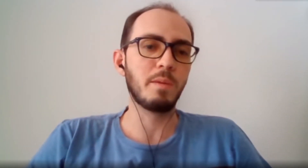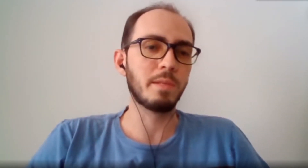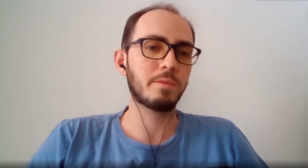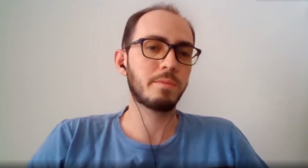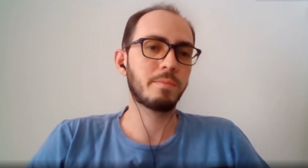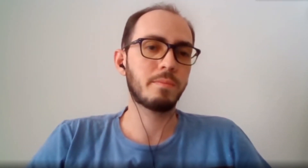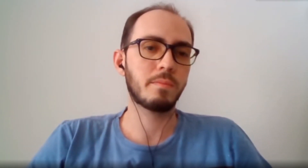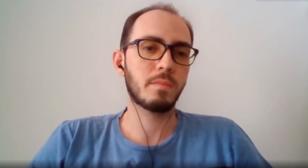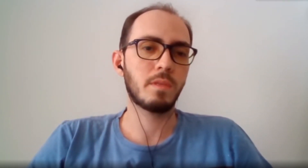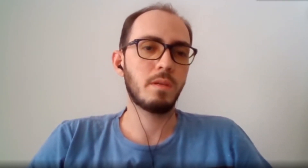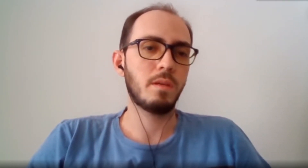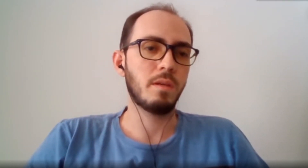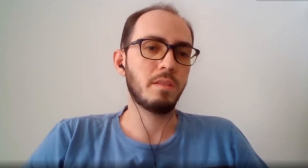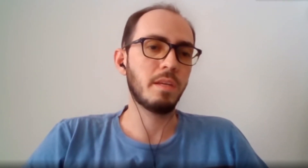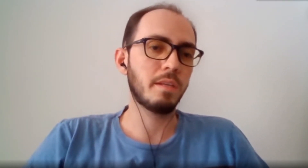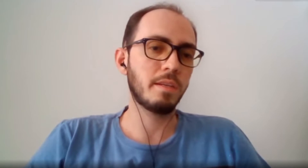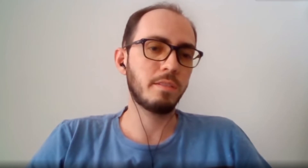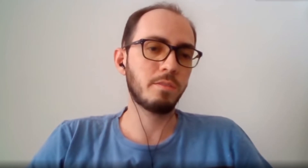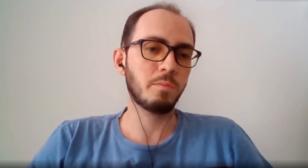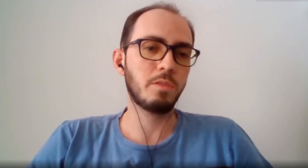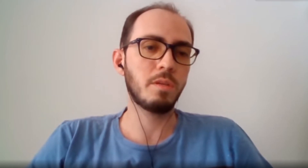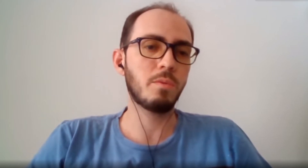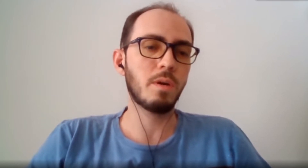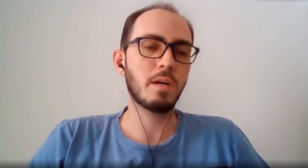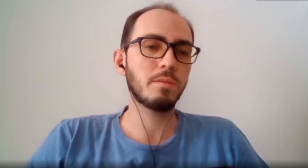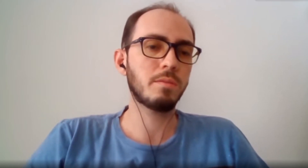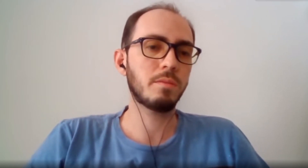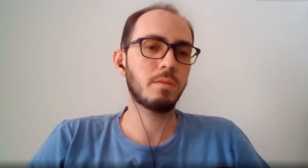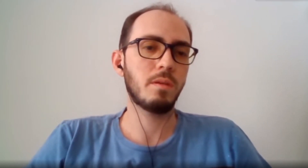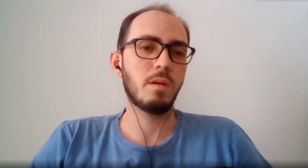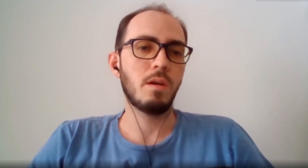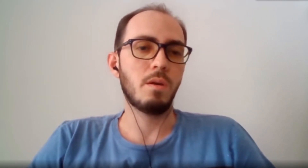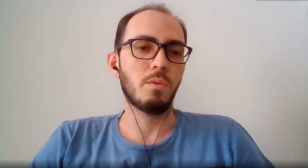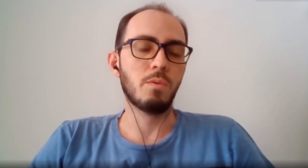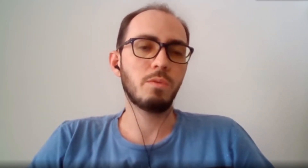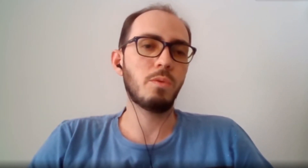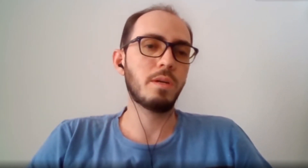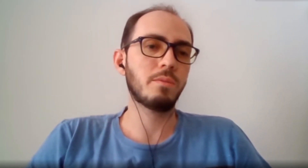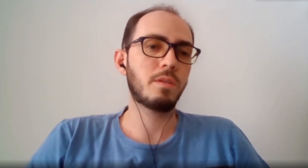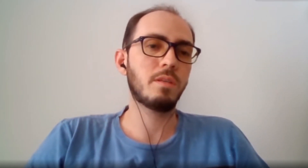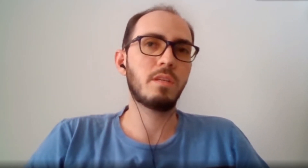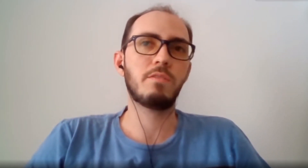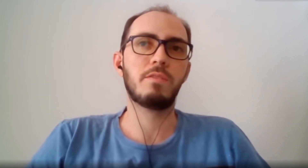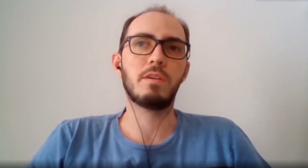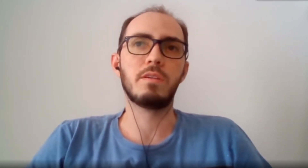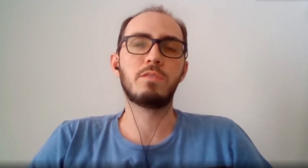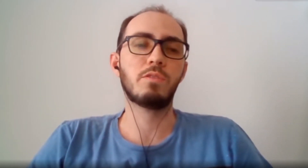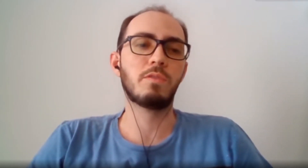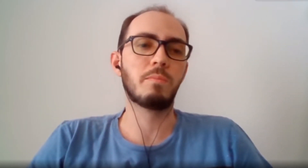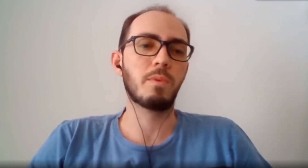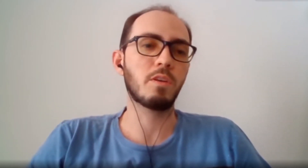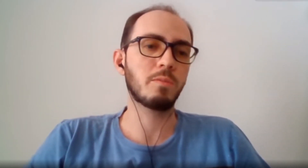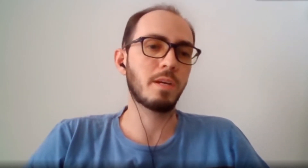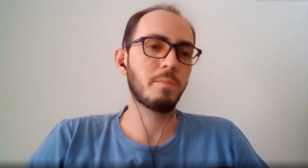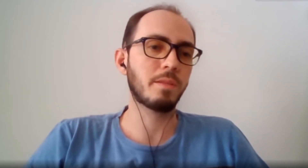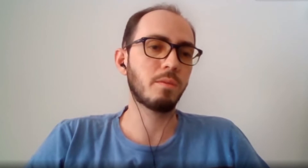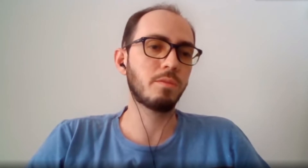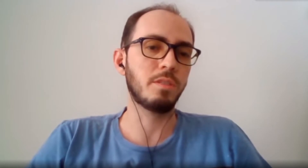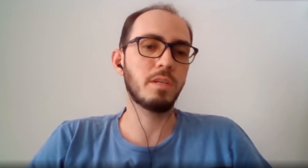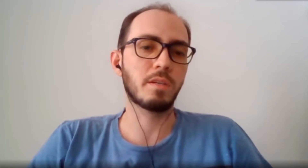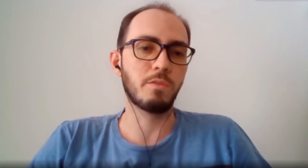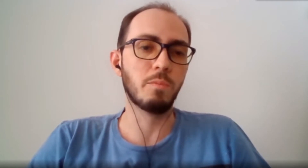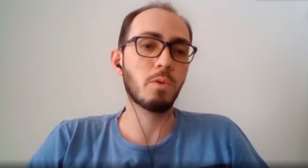252,7 milímetros. Dentre esses últimos 5 anos, o único ano que teve chuva próximo da